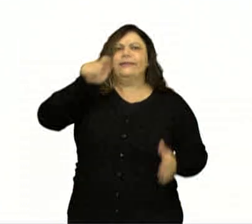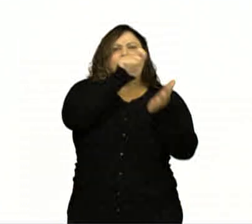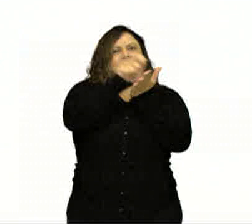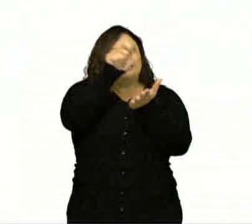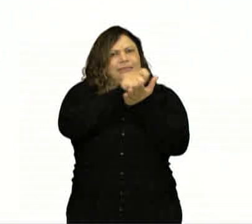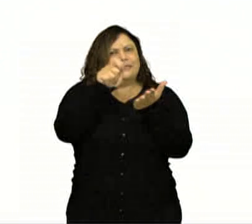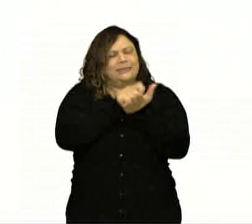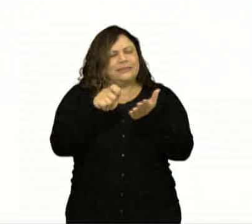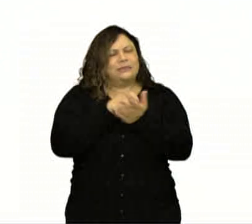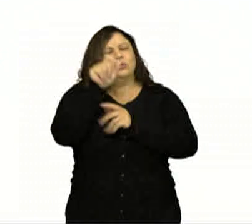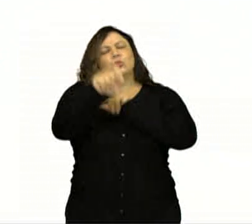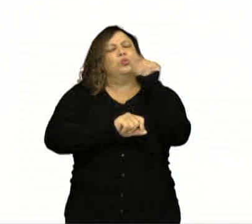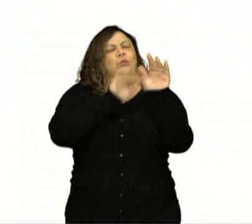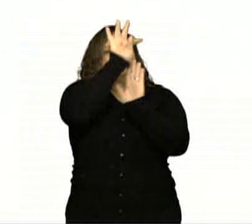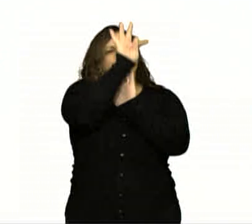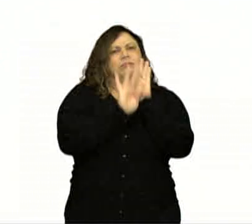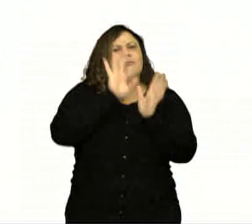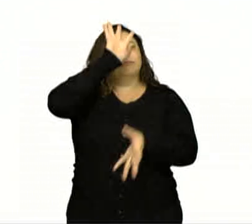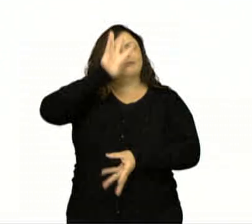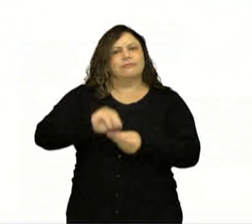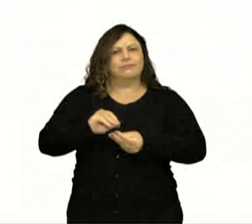O que esse texto permite concluir?